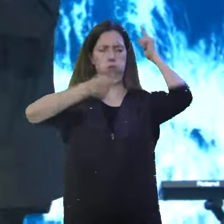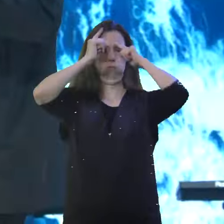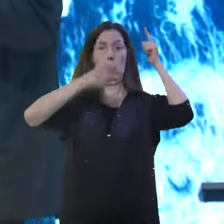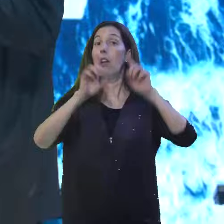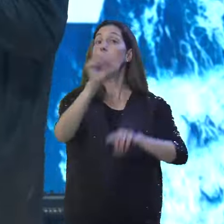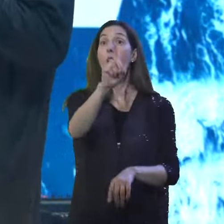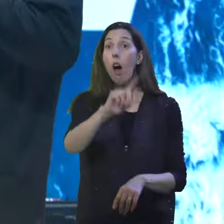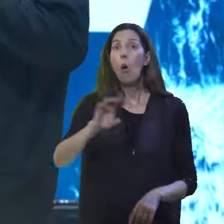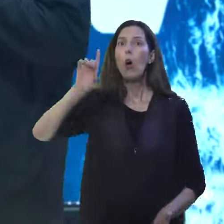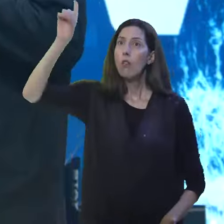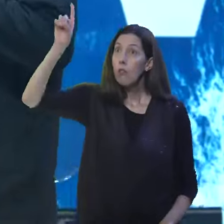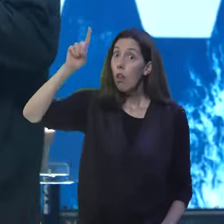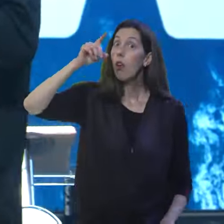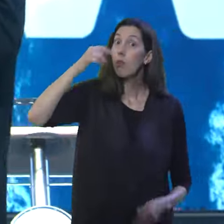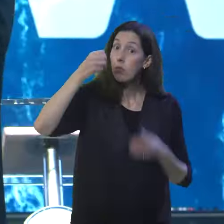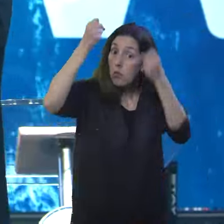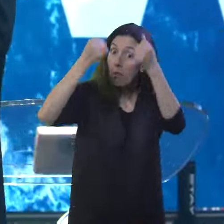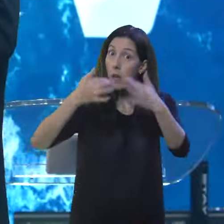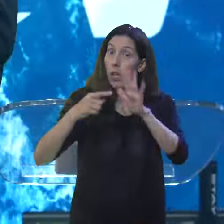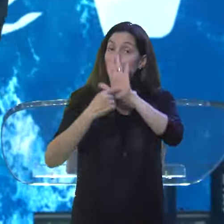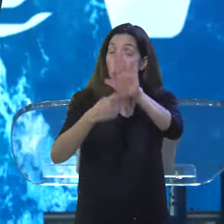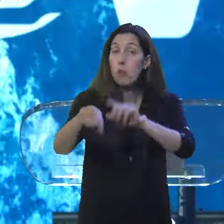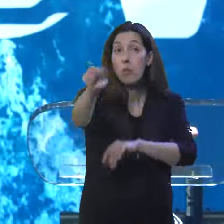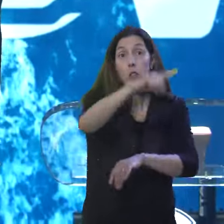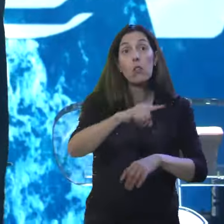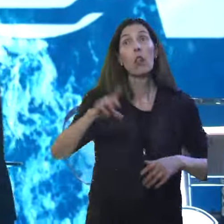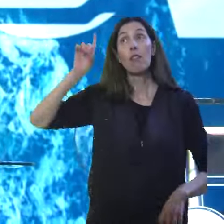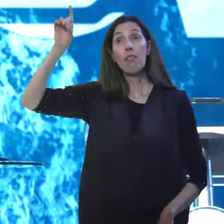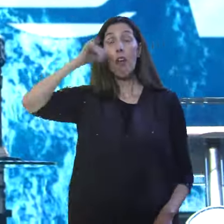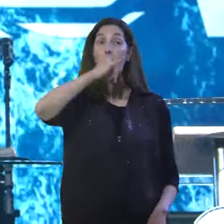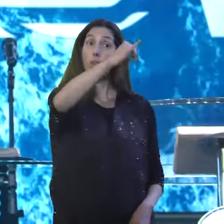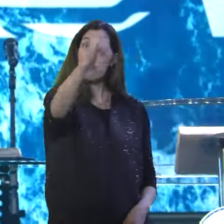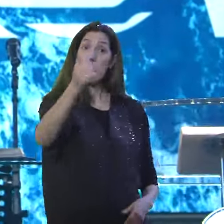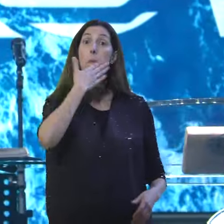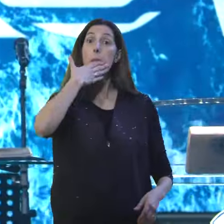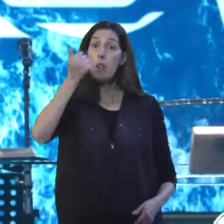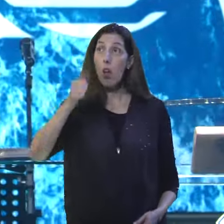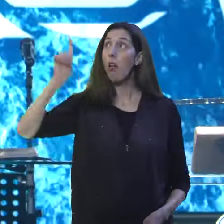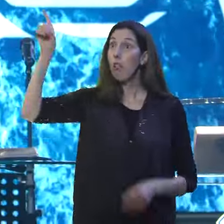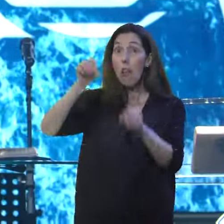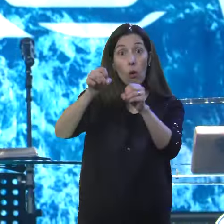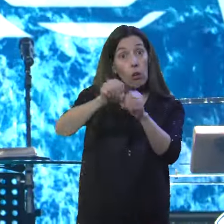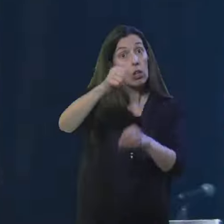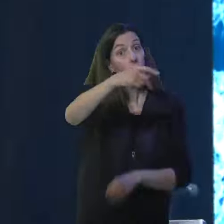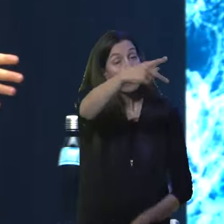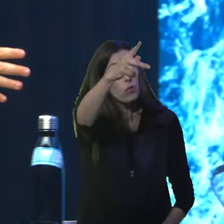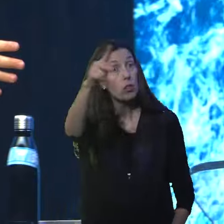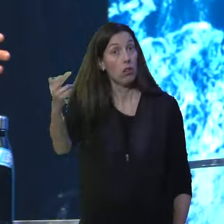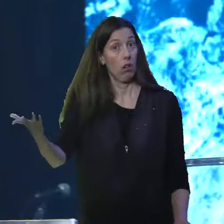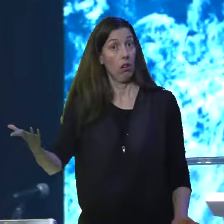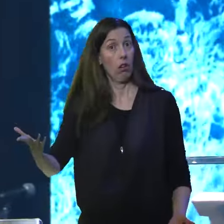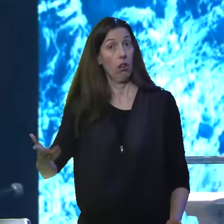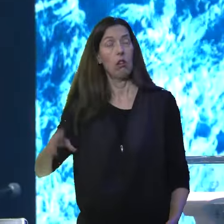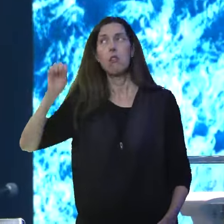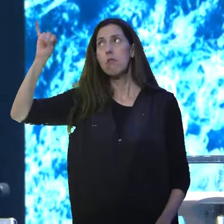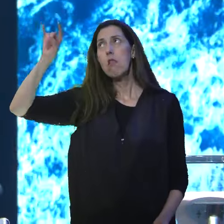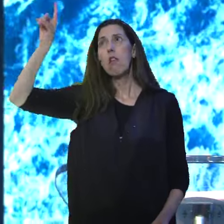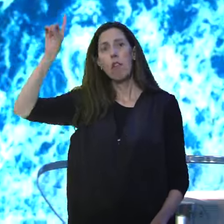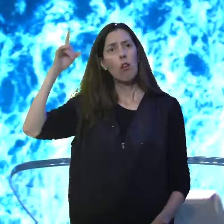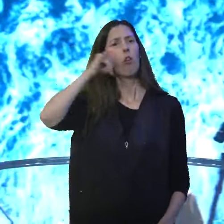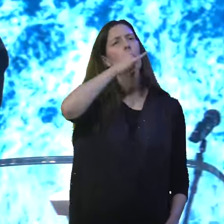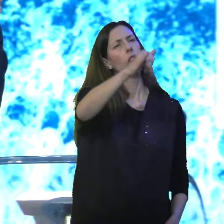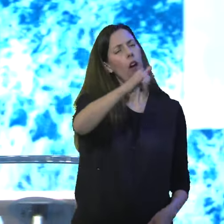bom. Se Ele diz, faça isso, é melhor você fazer porque Ele te criou. Ele sabe o que é melhor. E se Ele diz, não faça isso, Ele sabe